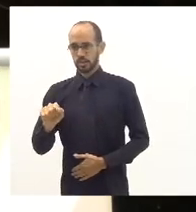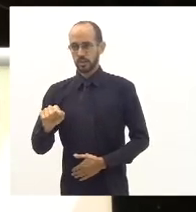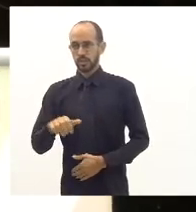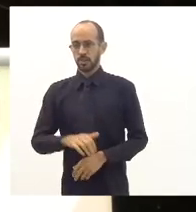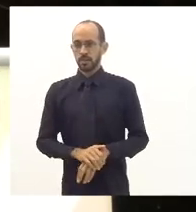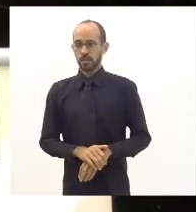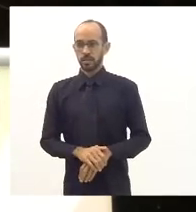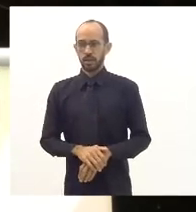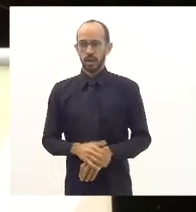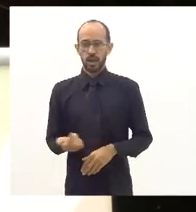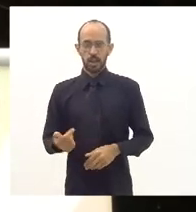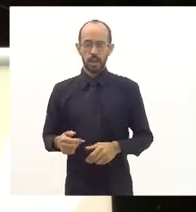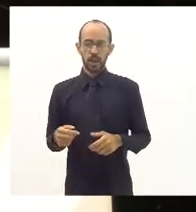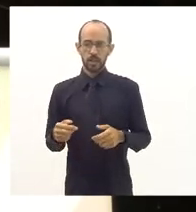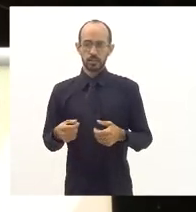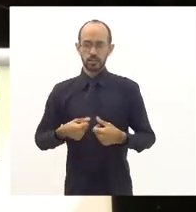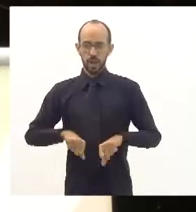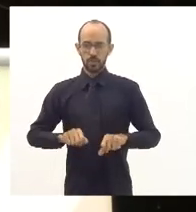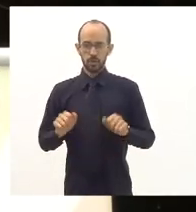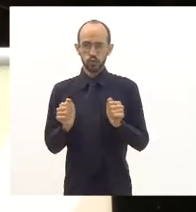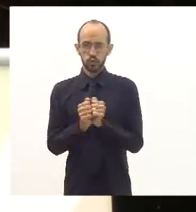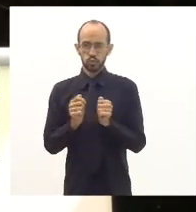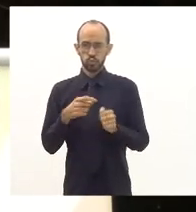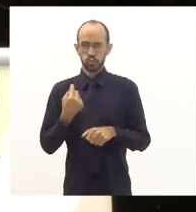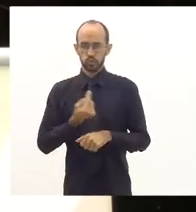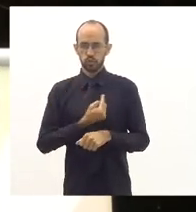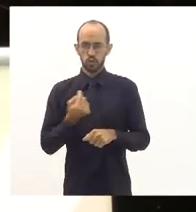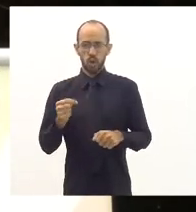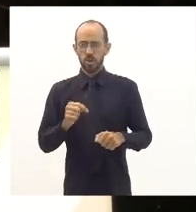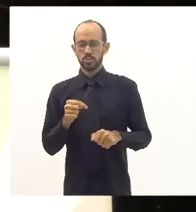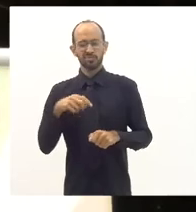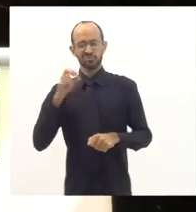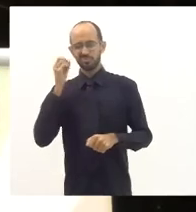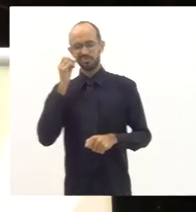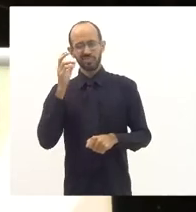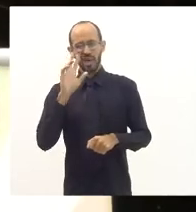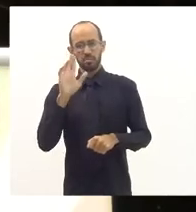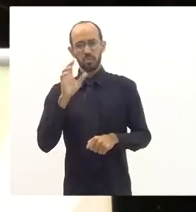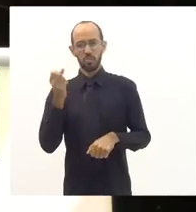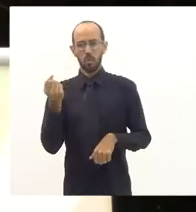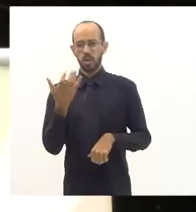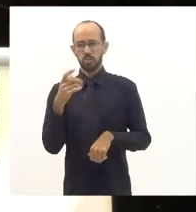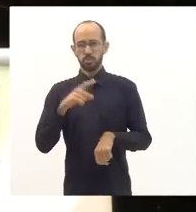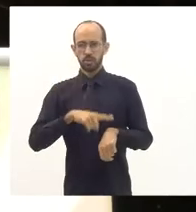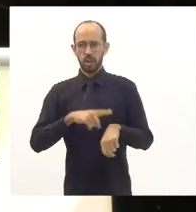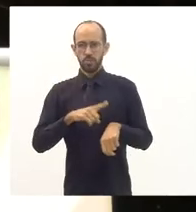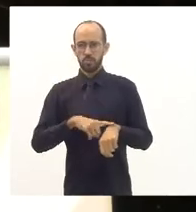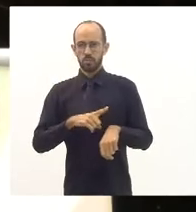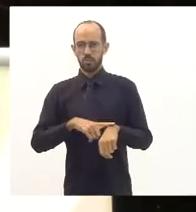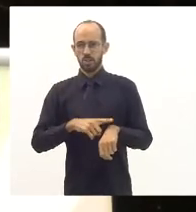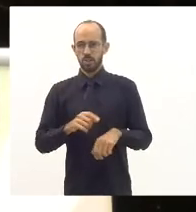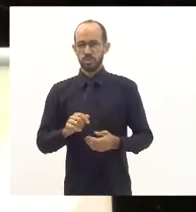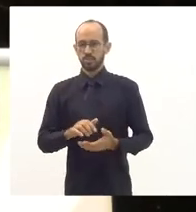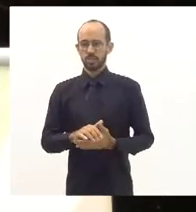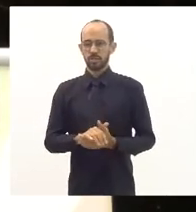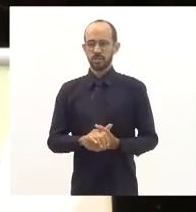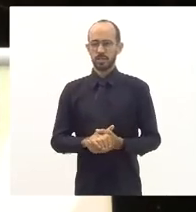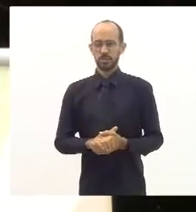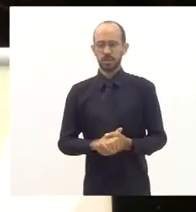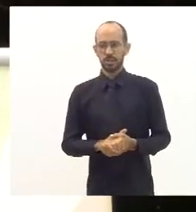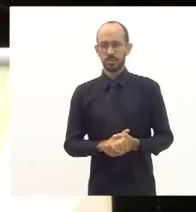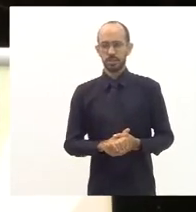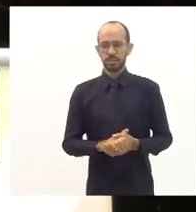Ela esteve conosco num evento, agora eu não me recordo exatamente há quanto tempo, isso da pandemia, a gente